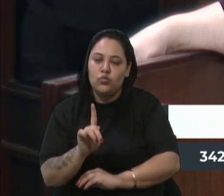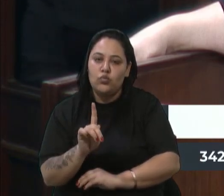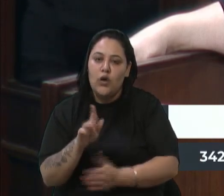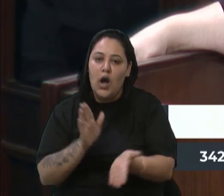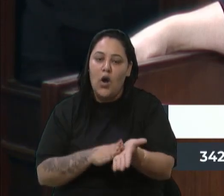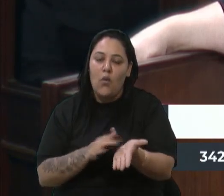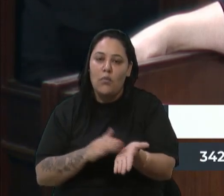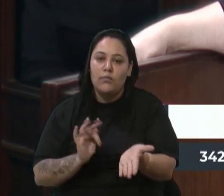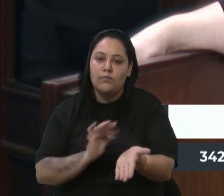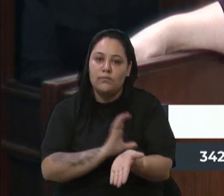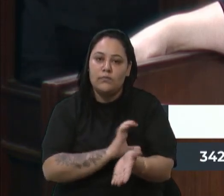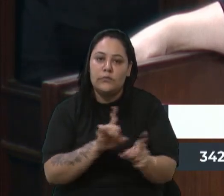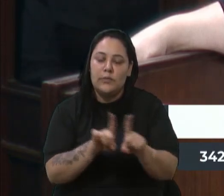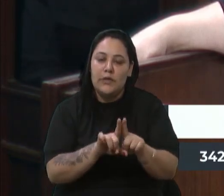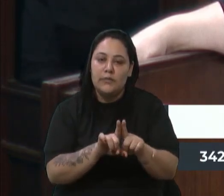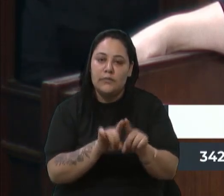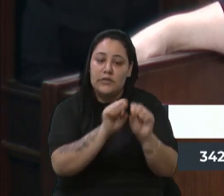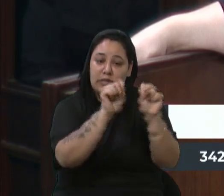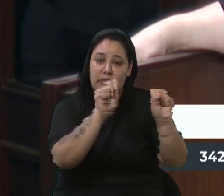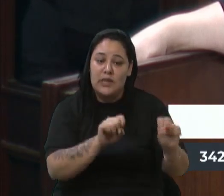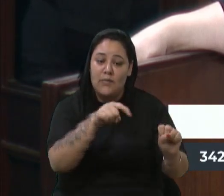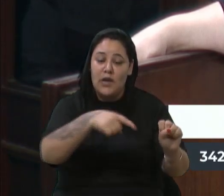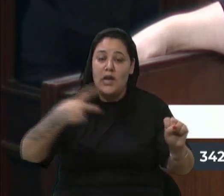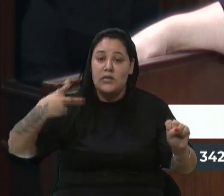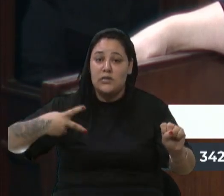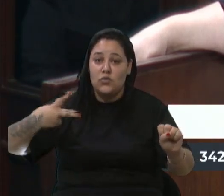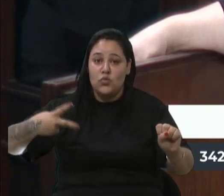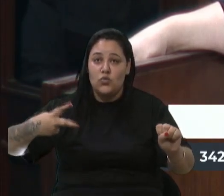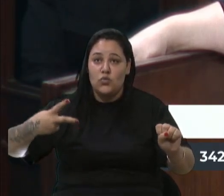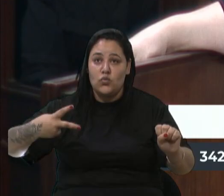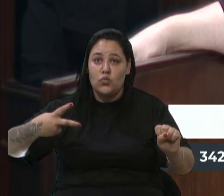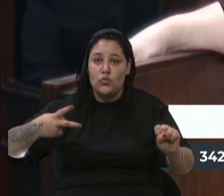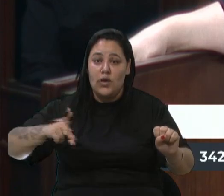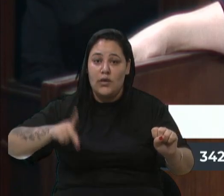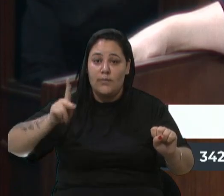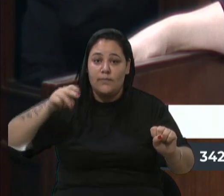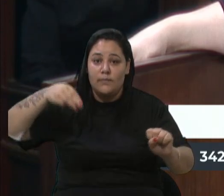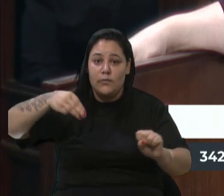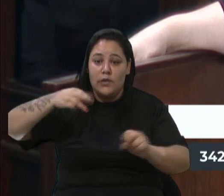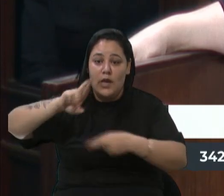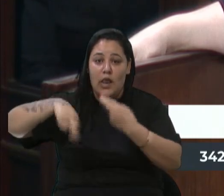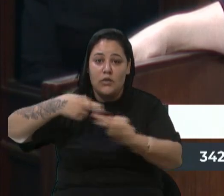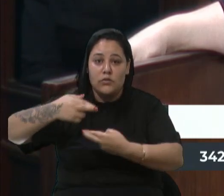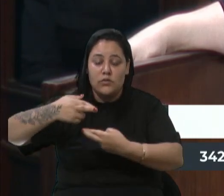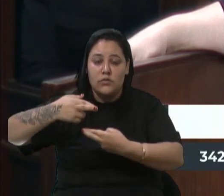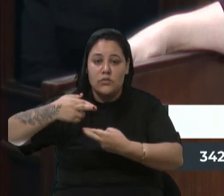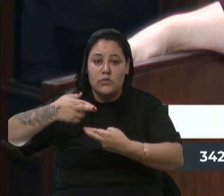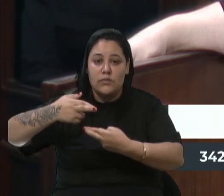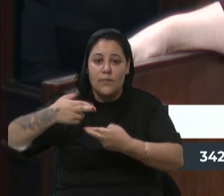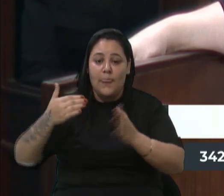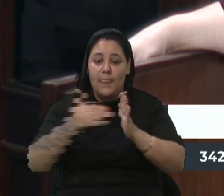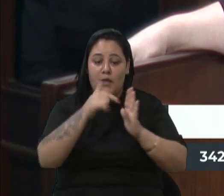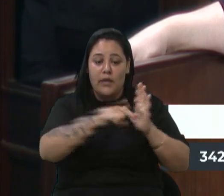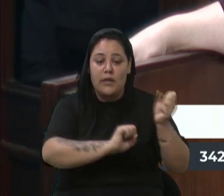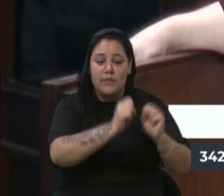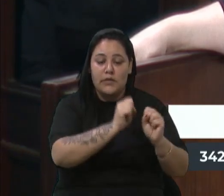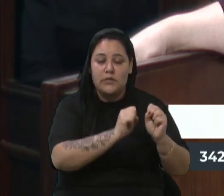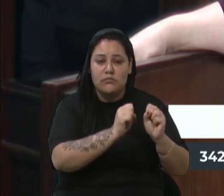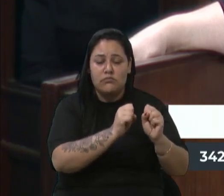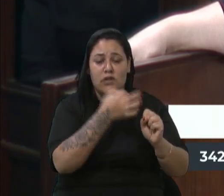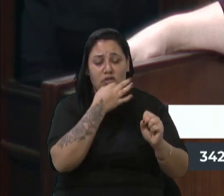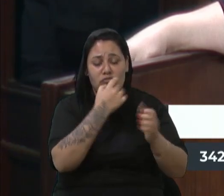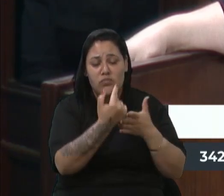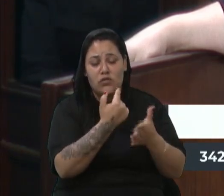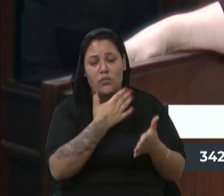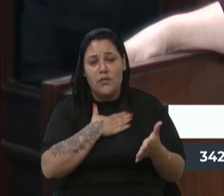cobranças do Free Flow. A segunda etapa vai ser pela questão da quilometragem. Até a imprensa de Caxias me questionou, eu disse que ainda